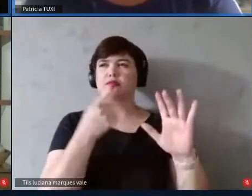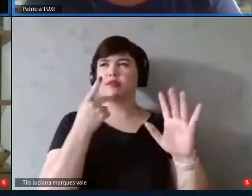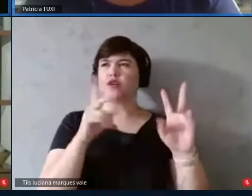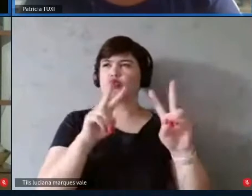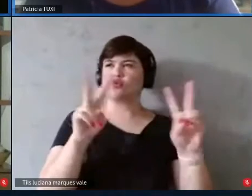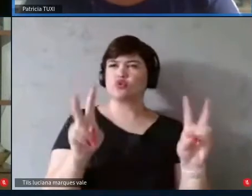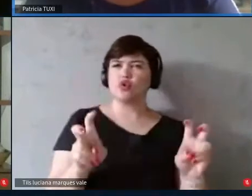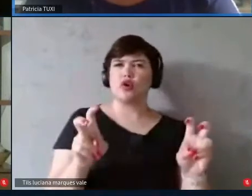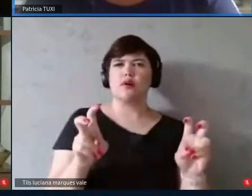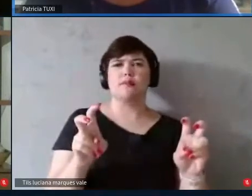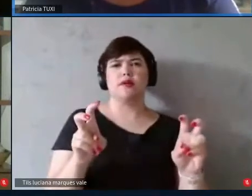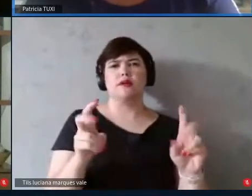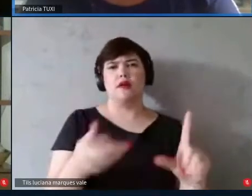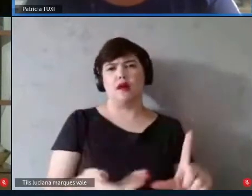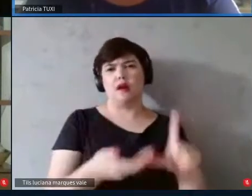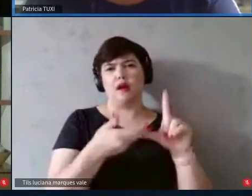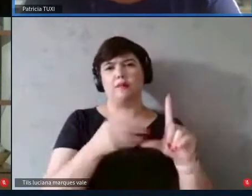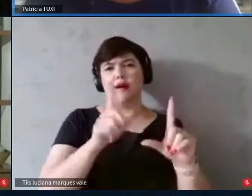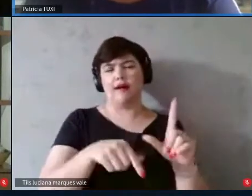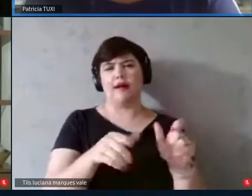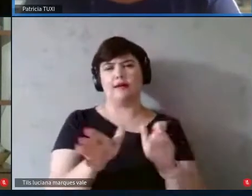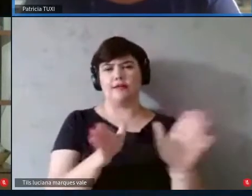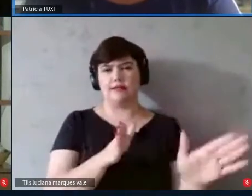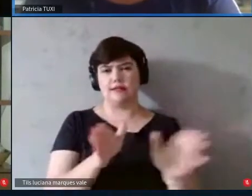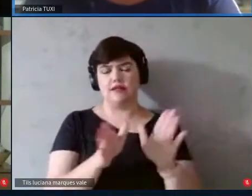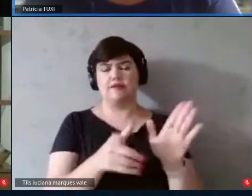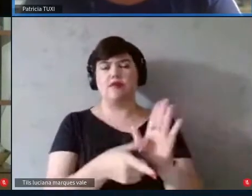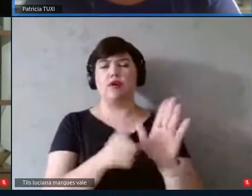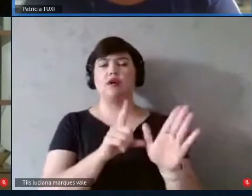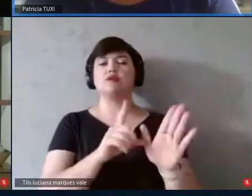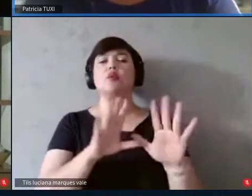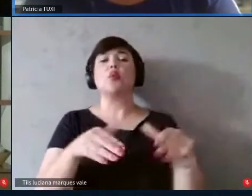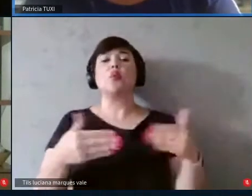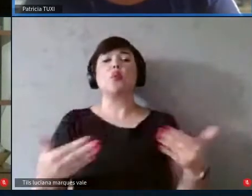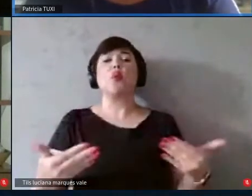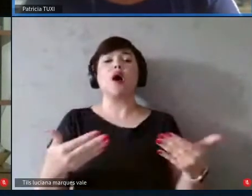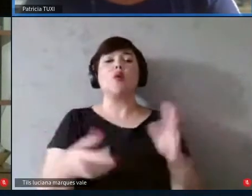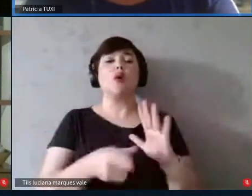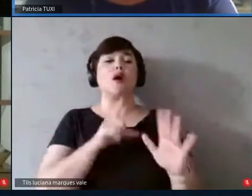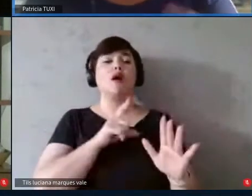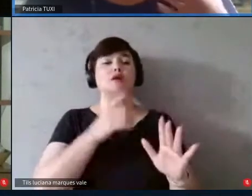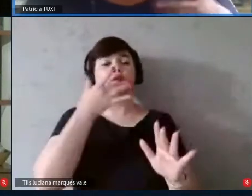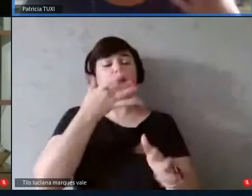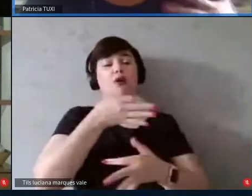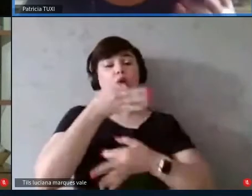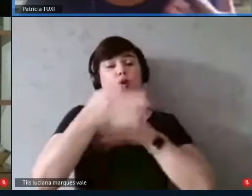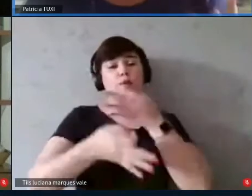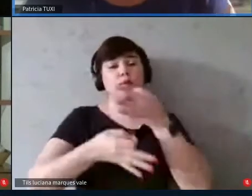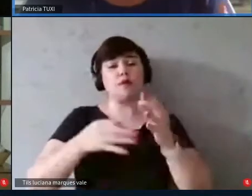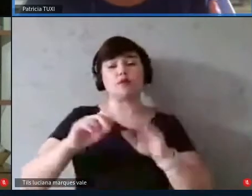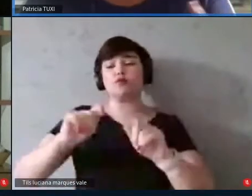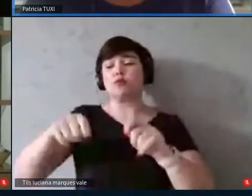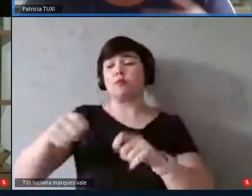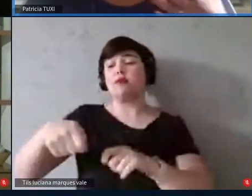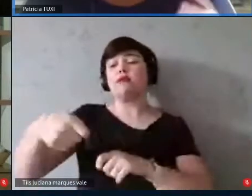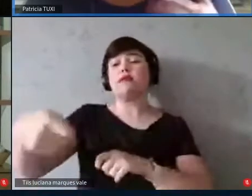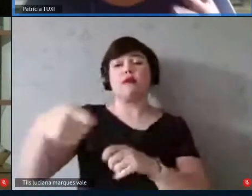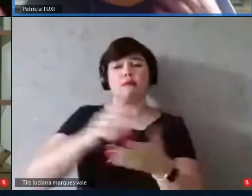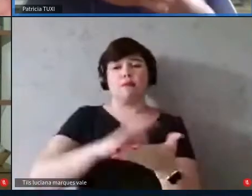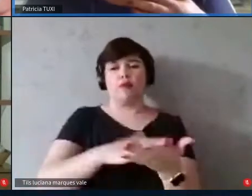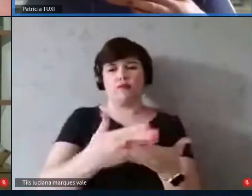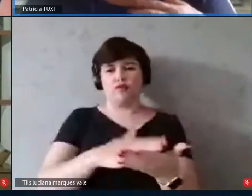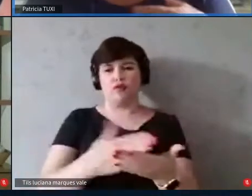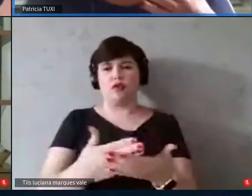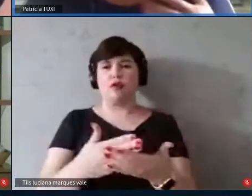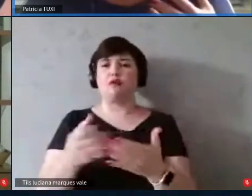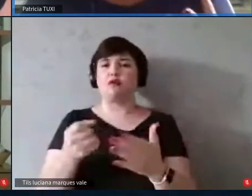da Câmara como sendo acessível, qual era o tipo de visão que as pessoas tinham de quem eram esses profissionais que